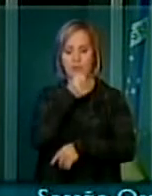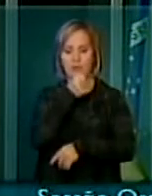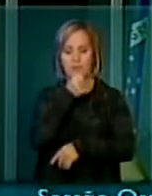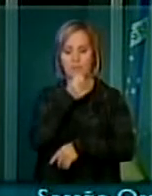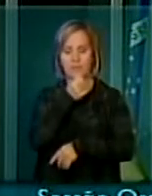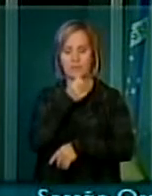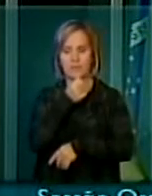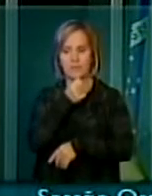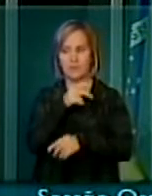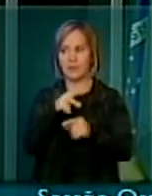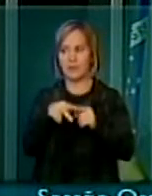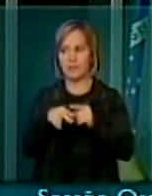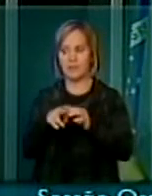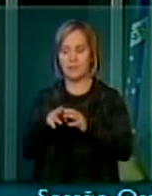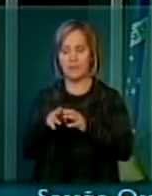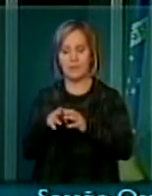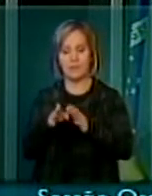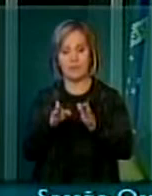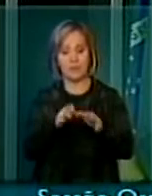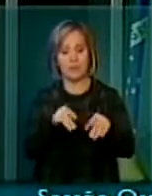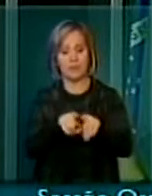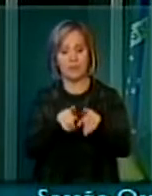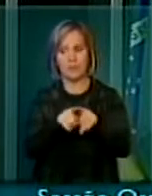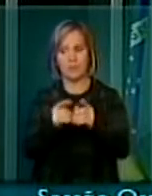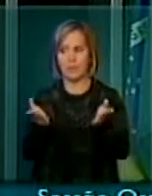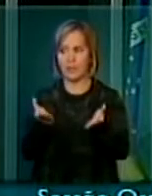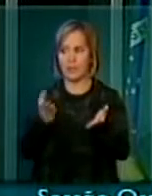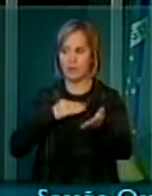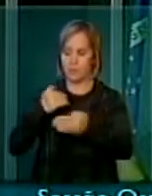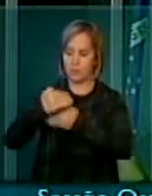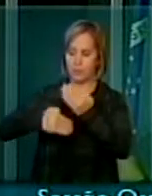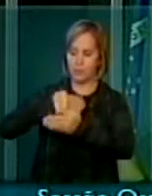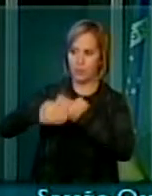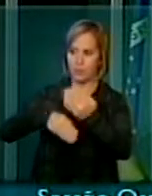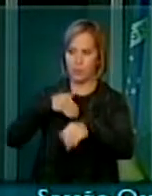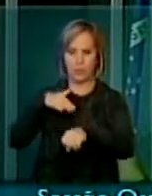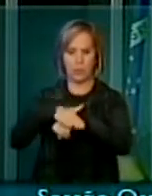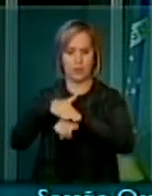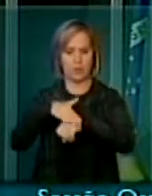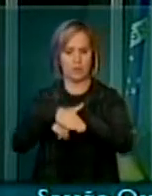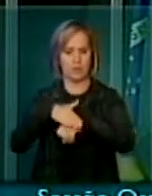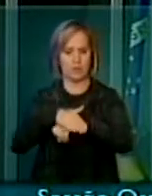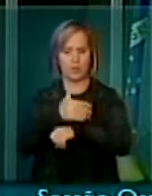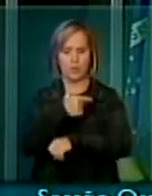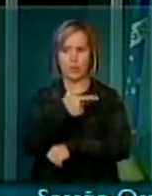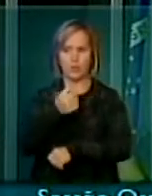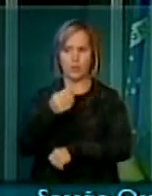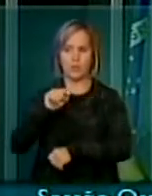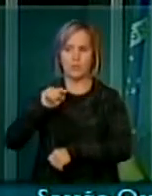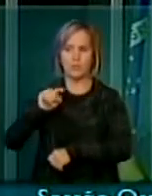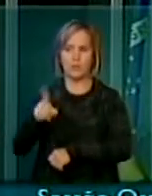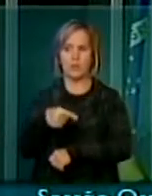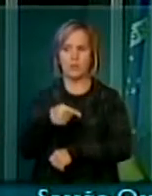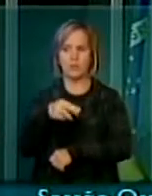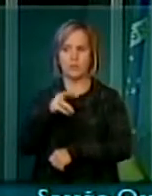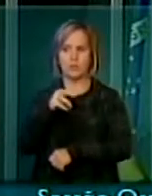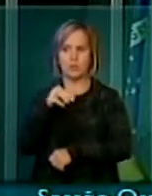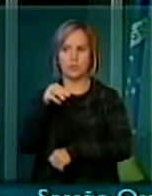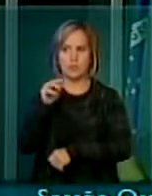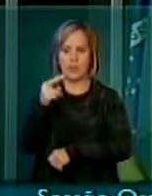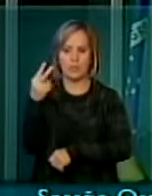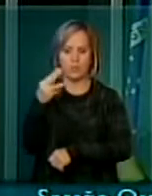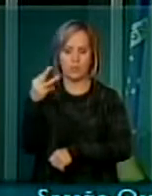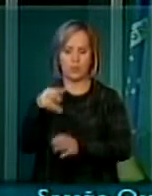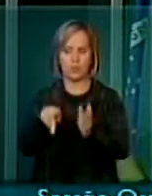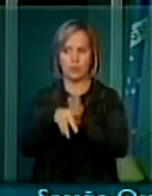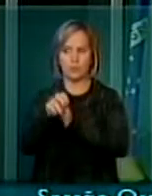Os pesquisadores informaram ainda que a corrente marítima transporta mais de 12 milhões de metros cúbicos por segundo. Ritual afirmou